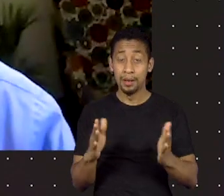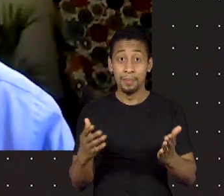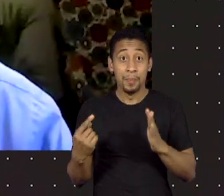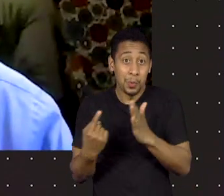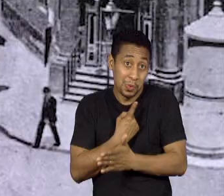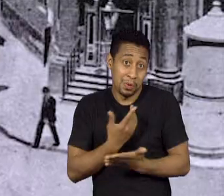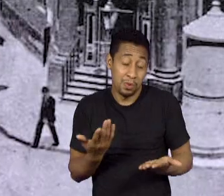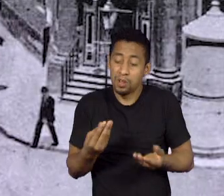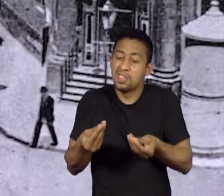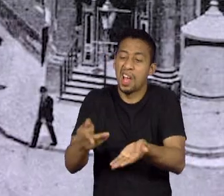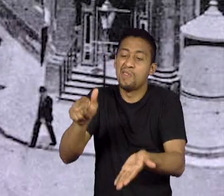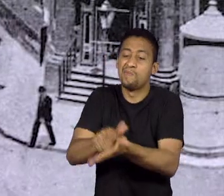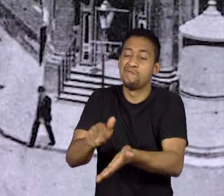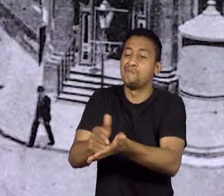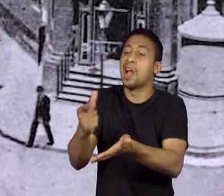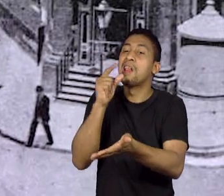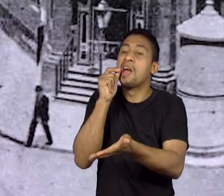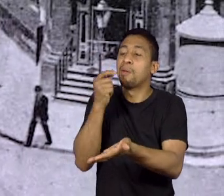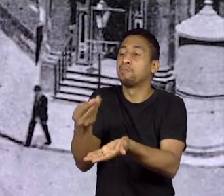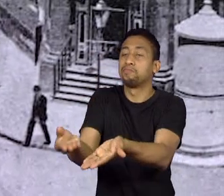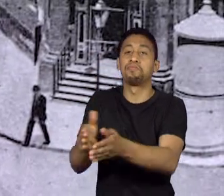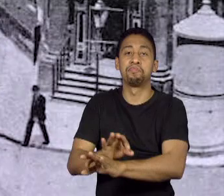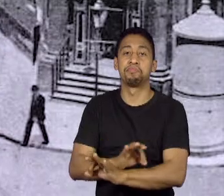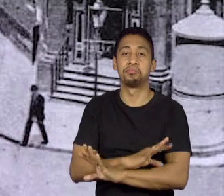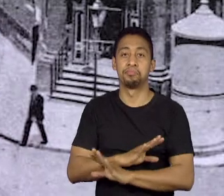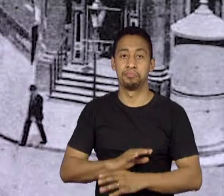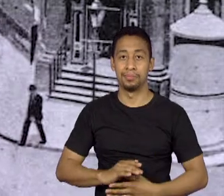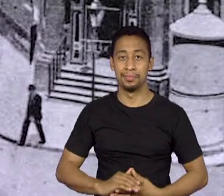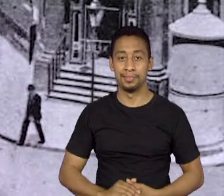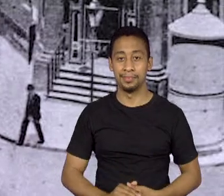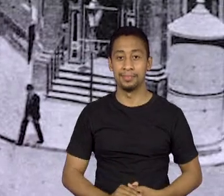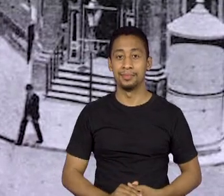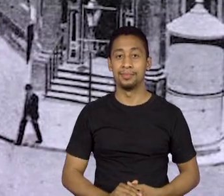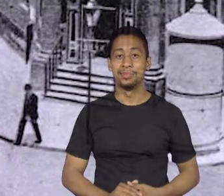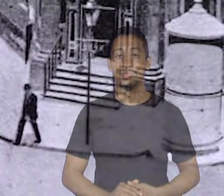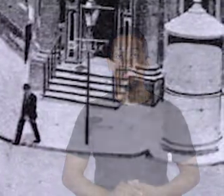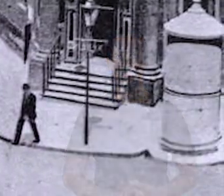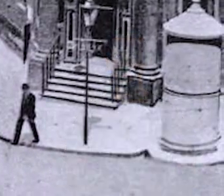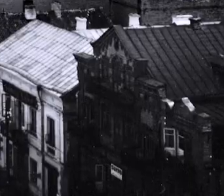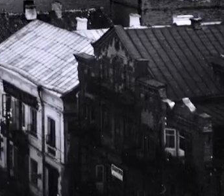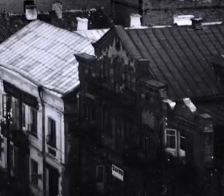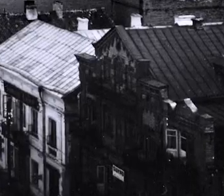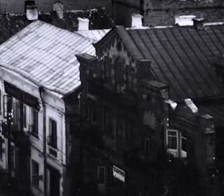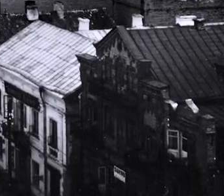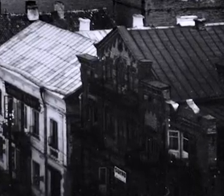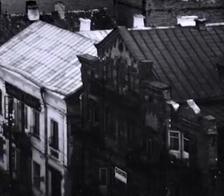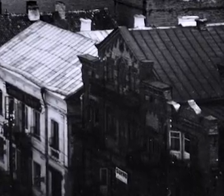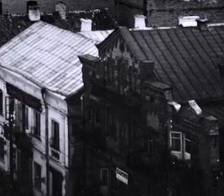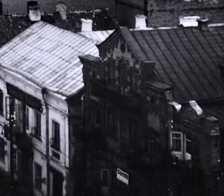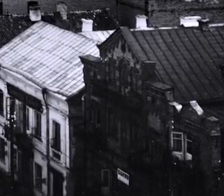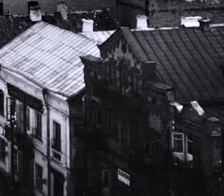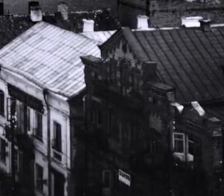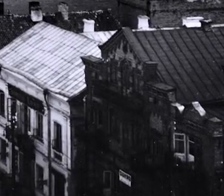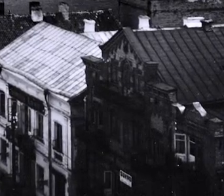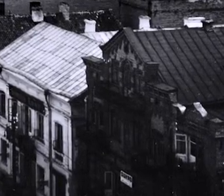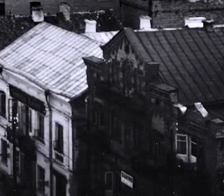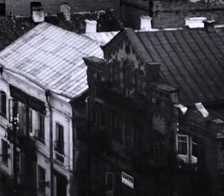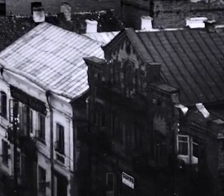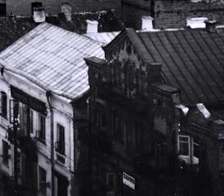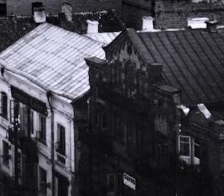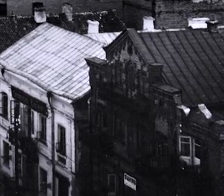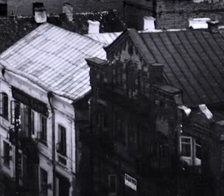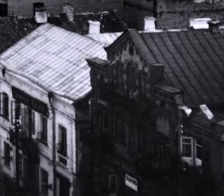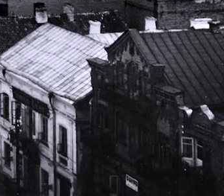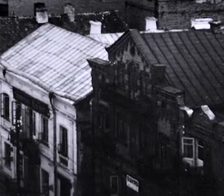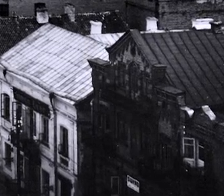papel. Mówiłaś, dziewczyno, żem ci wianek ukradł, on leży